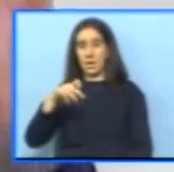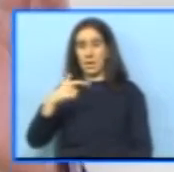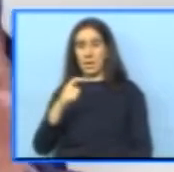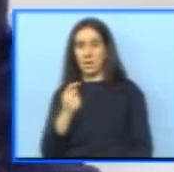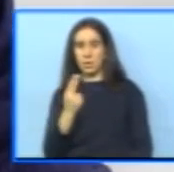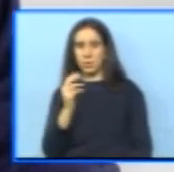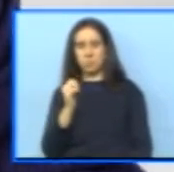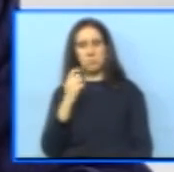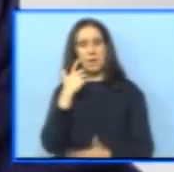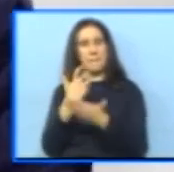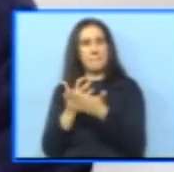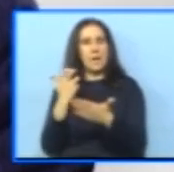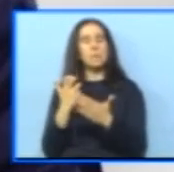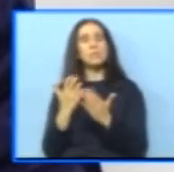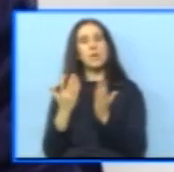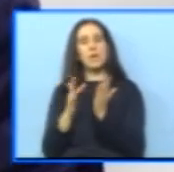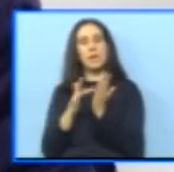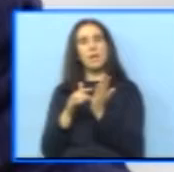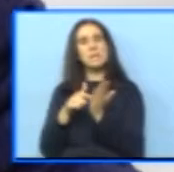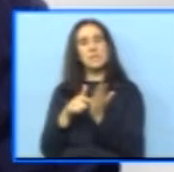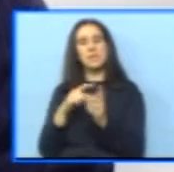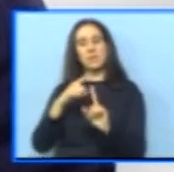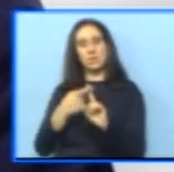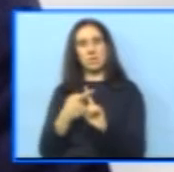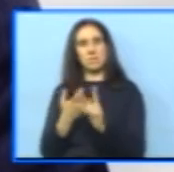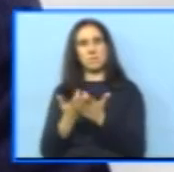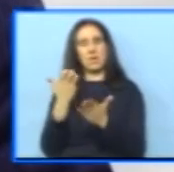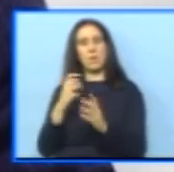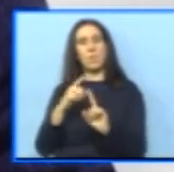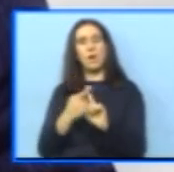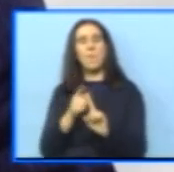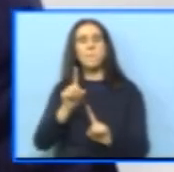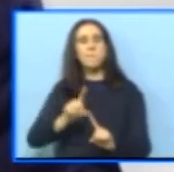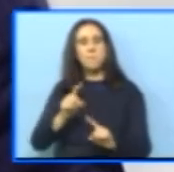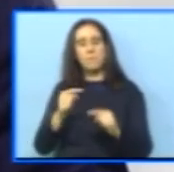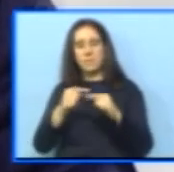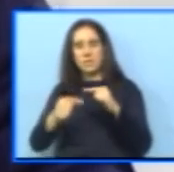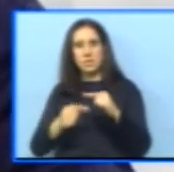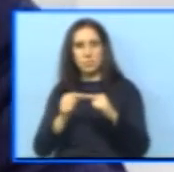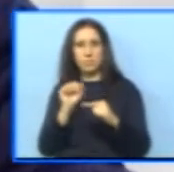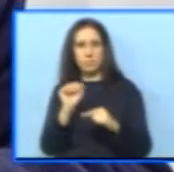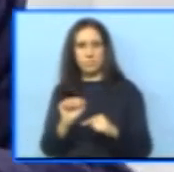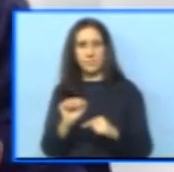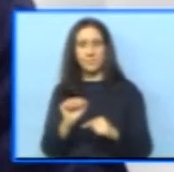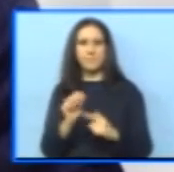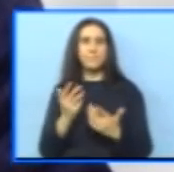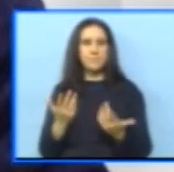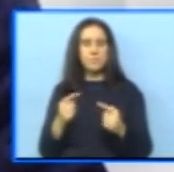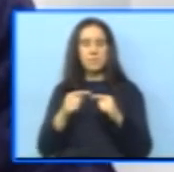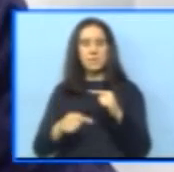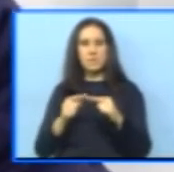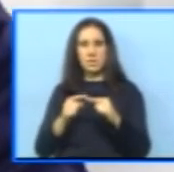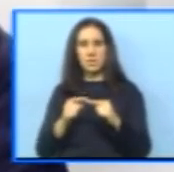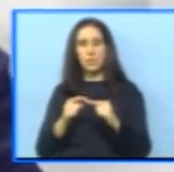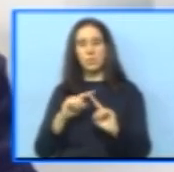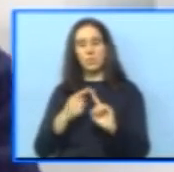fundo o Evangelho que presida este ano, o primeiro ano do ciclo, do ciclo